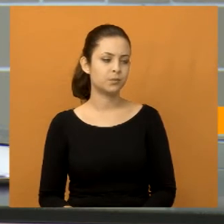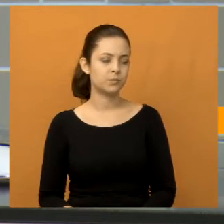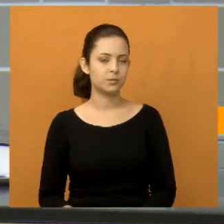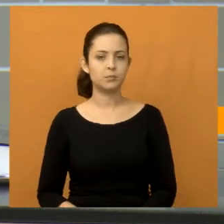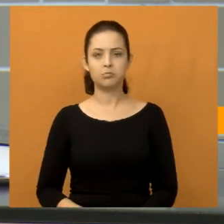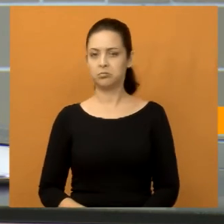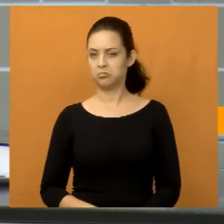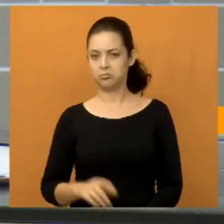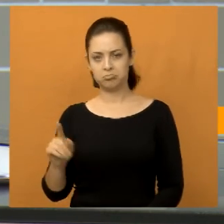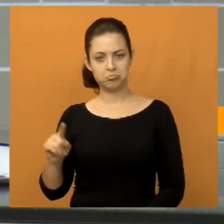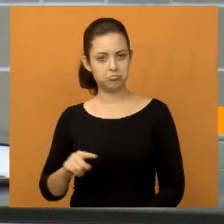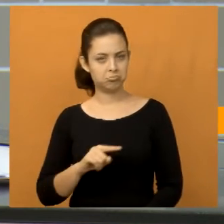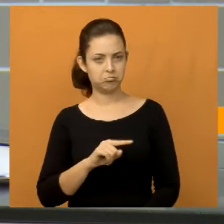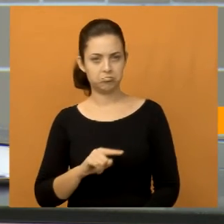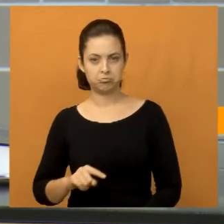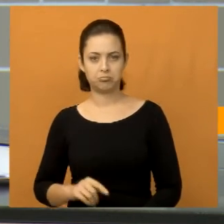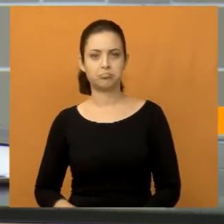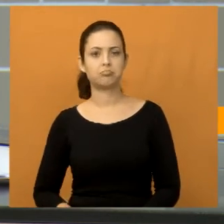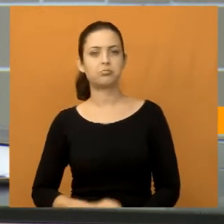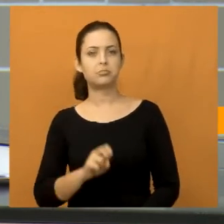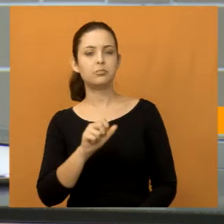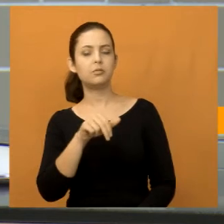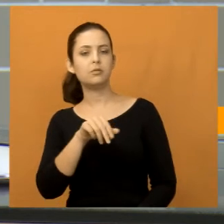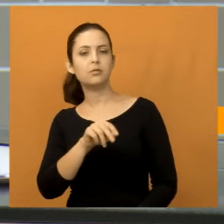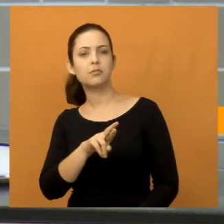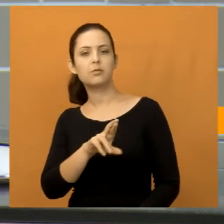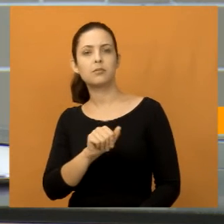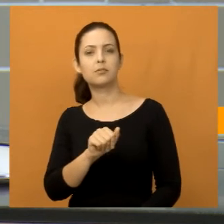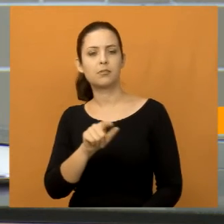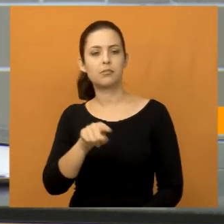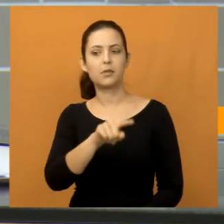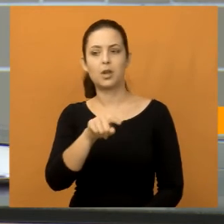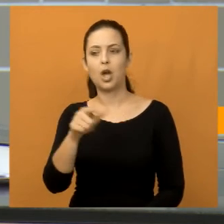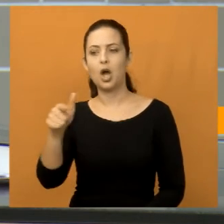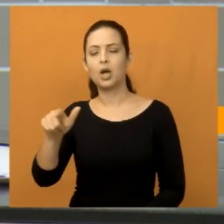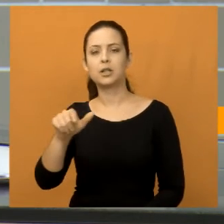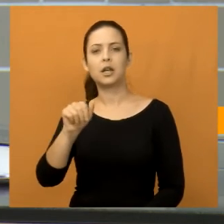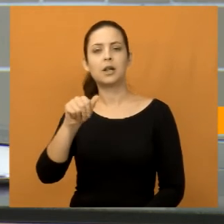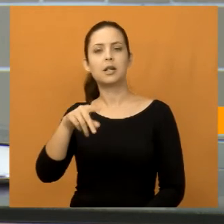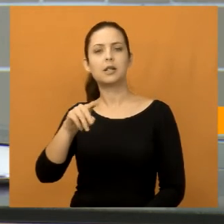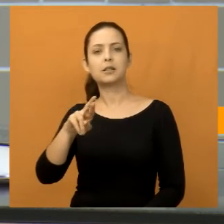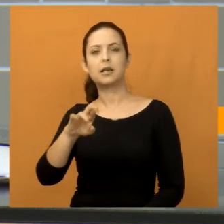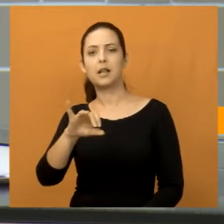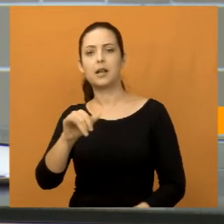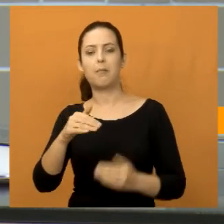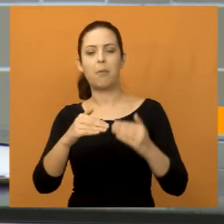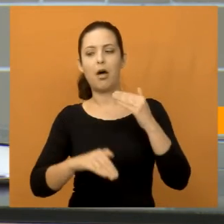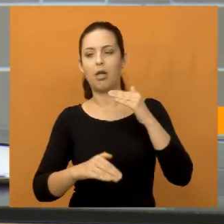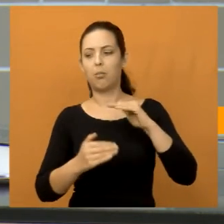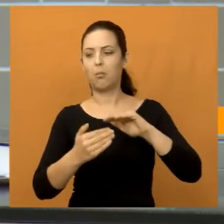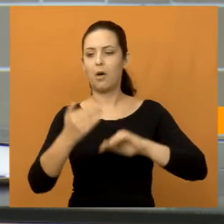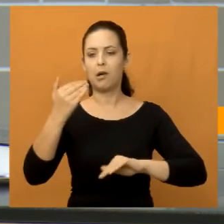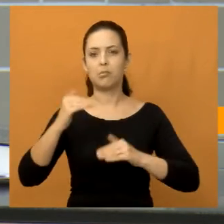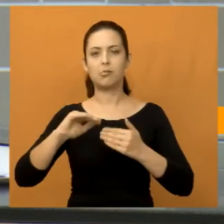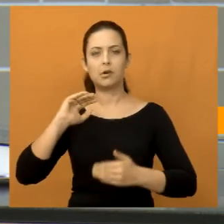Christian negou a versão de Sandra Maria da Silva e Andréa Miguel Rocha Faro, à CPI,